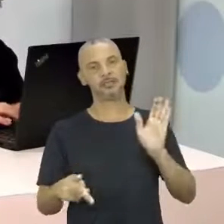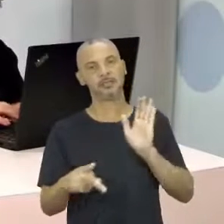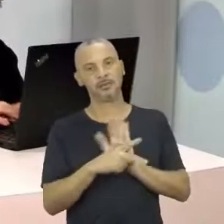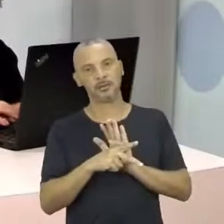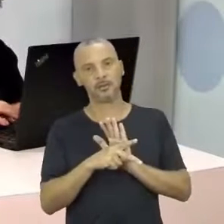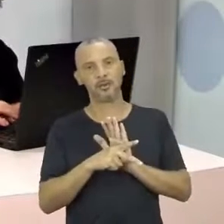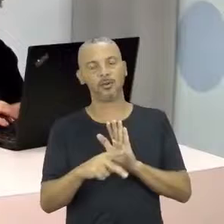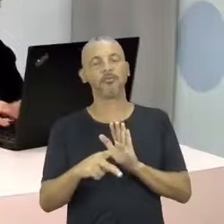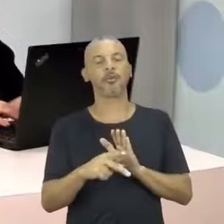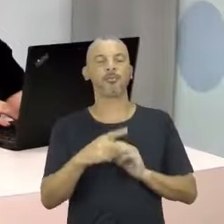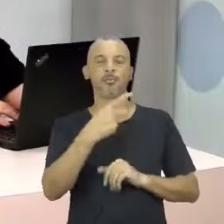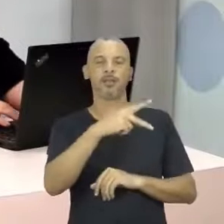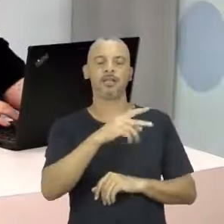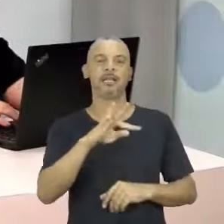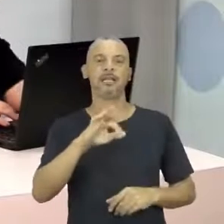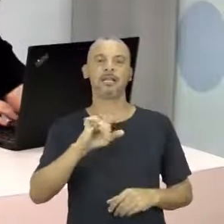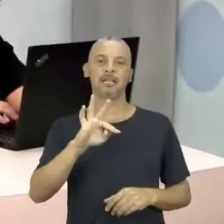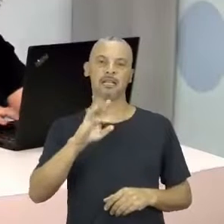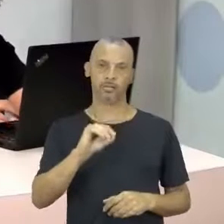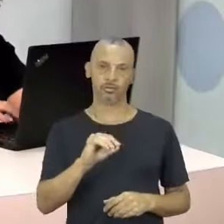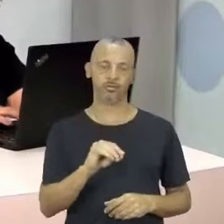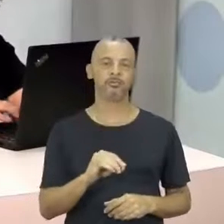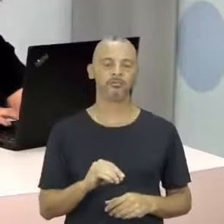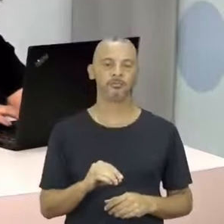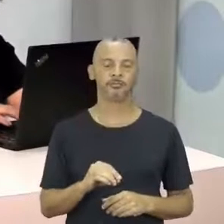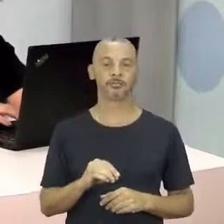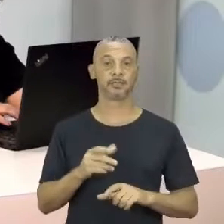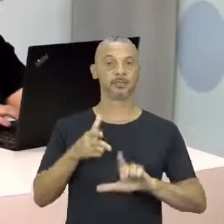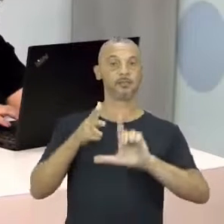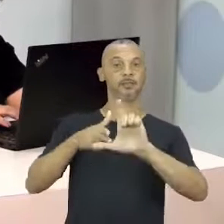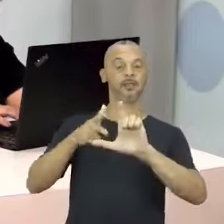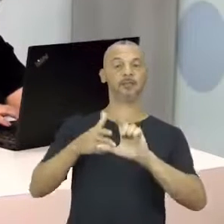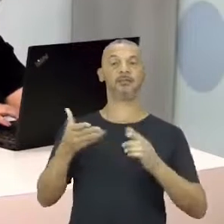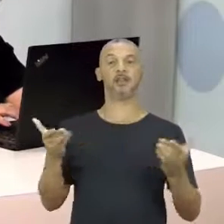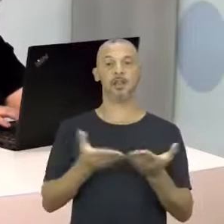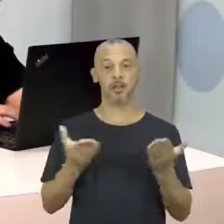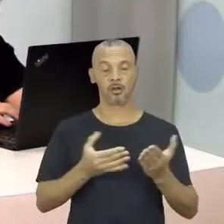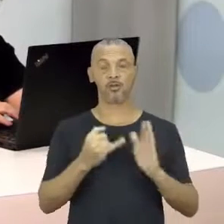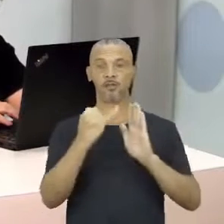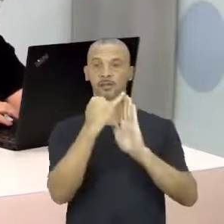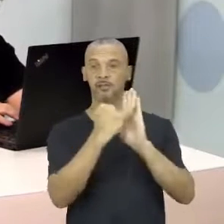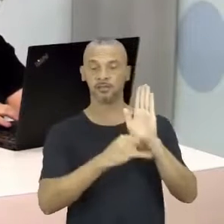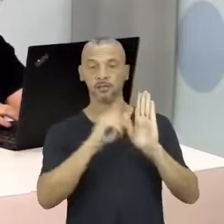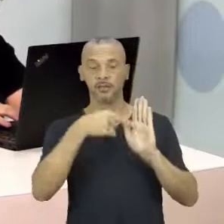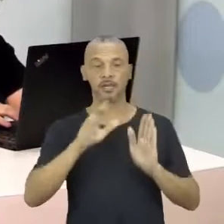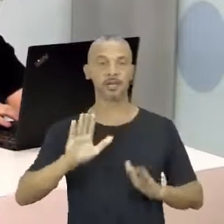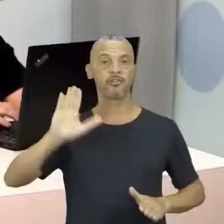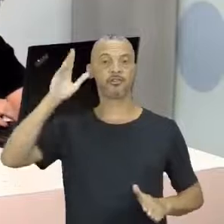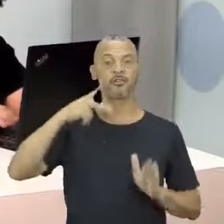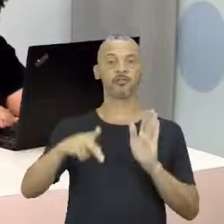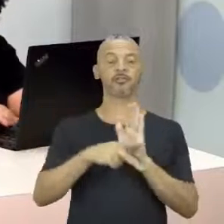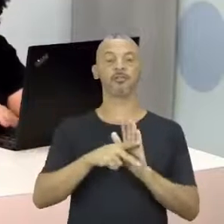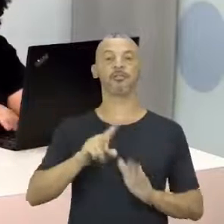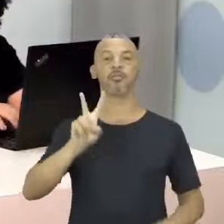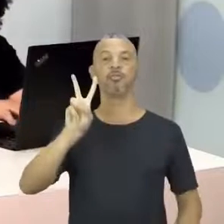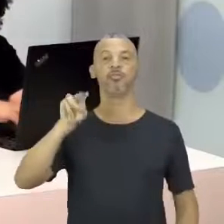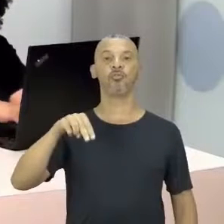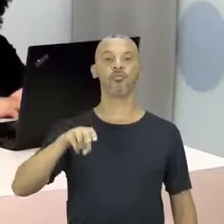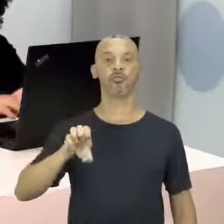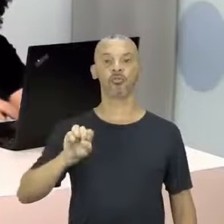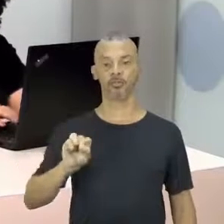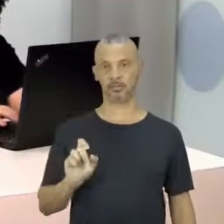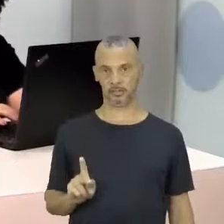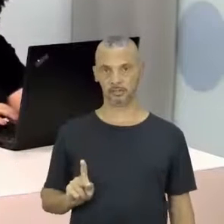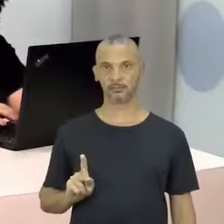no banco de talentos, tá bom? Então, essa live aqui, essa inscrição, a gente está falando com o candidato da VUNESP, tá bom? O candidato inscrito